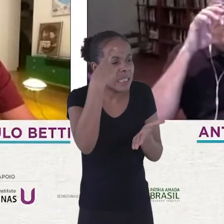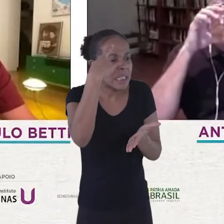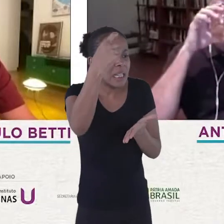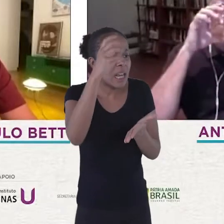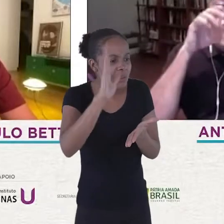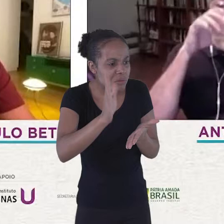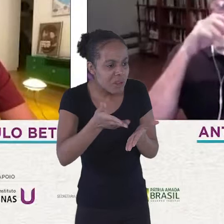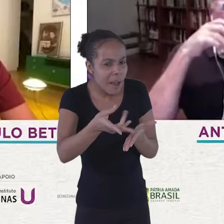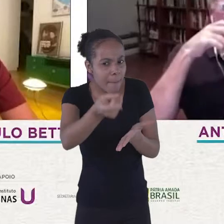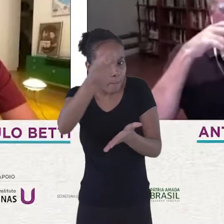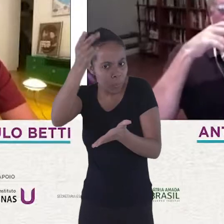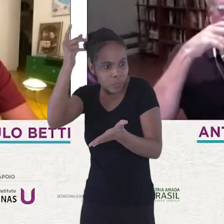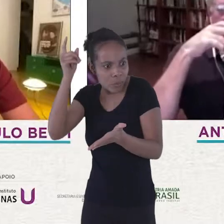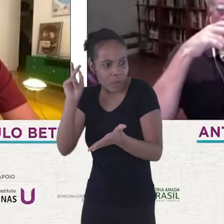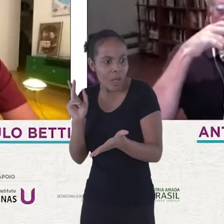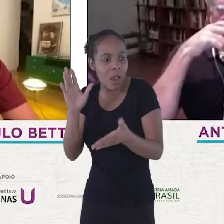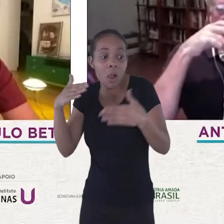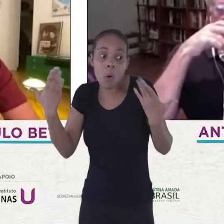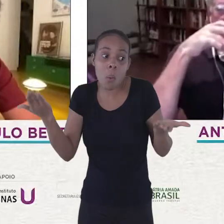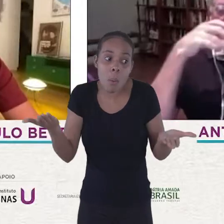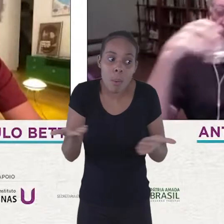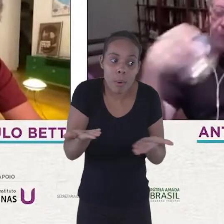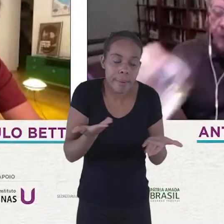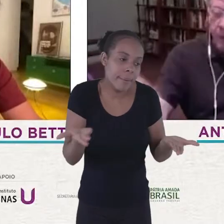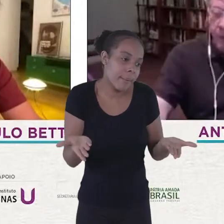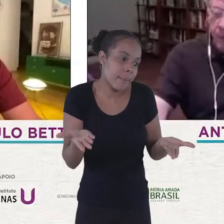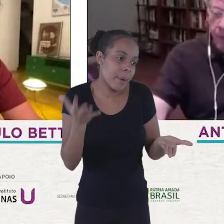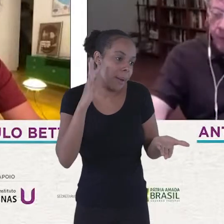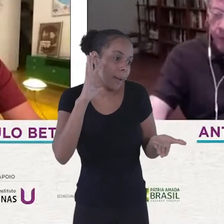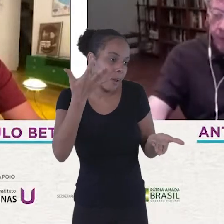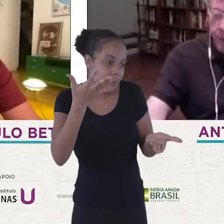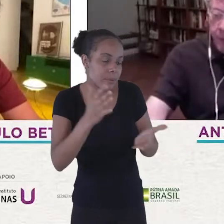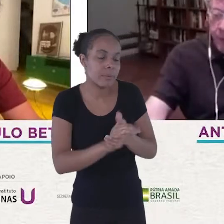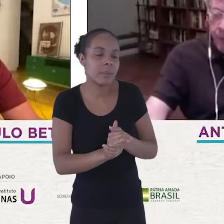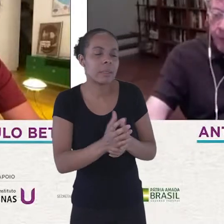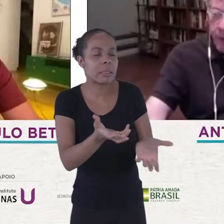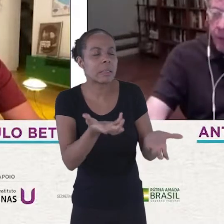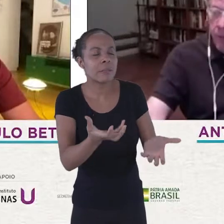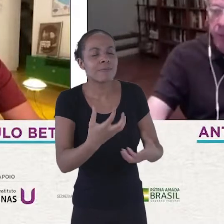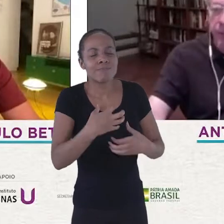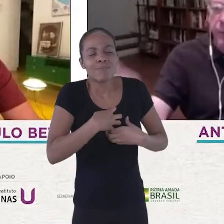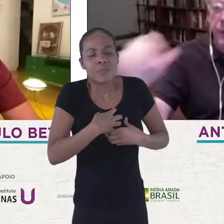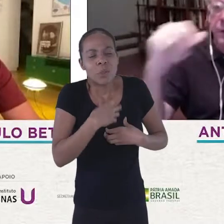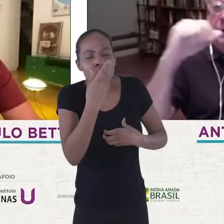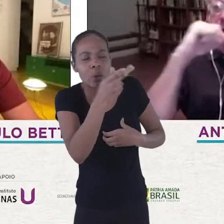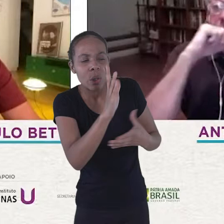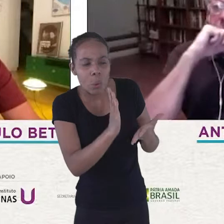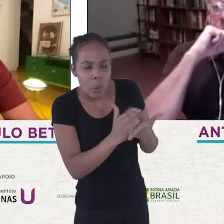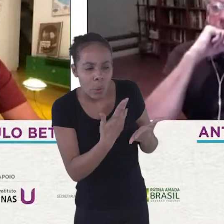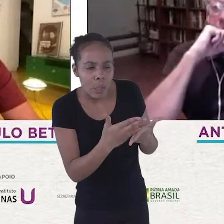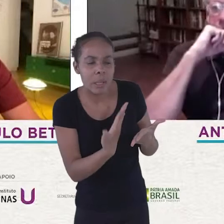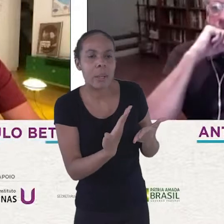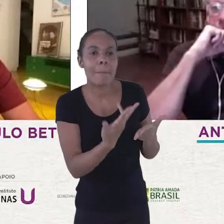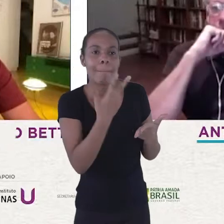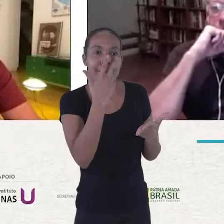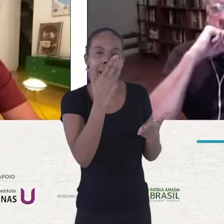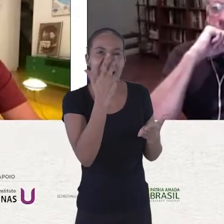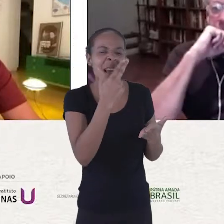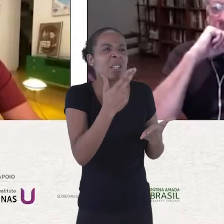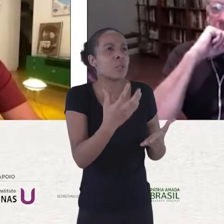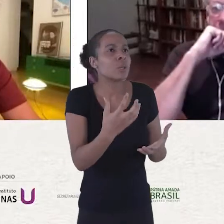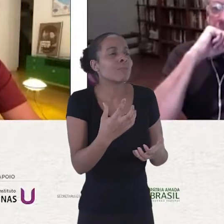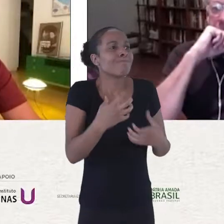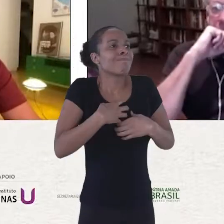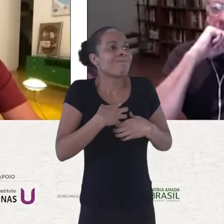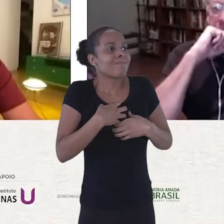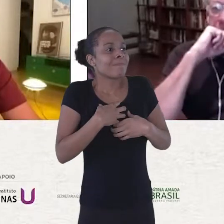tom, eu não gosto de dizer, eu senti o seu livro muito mais como um livro epistolar do